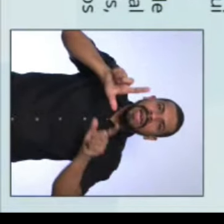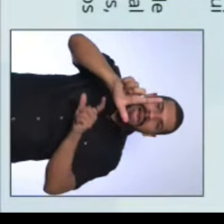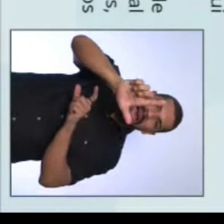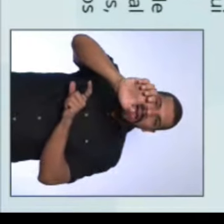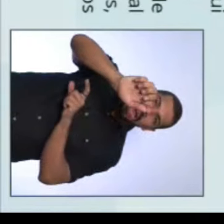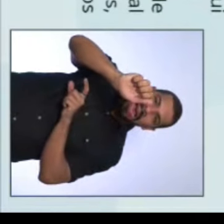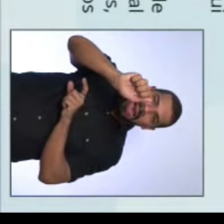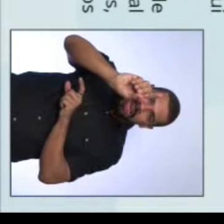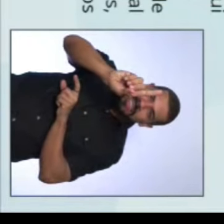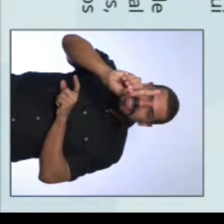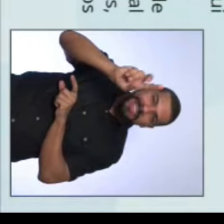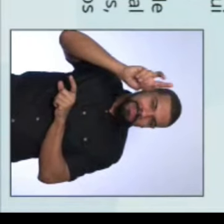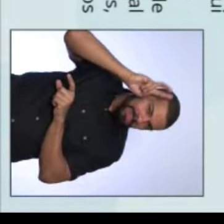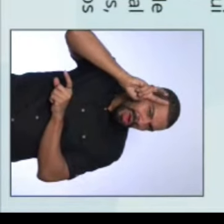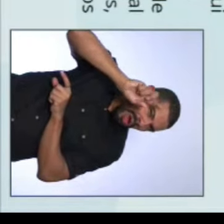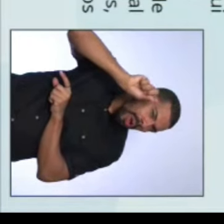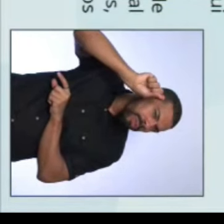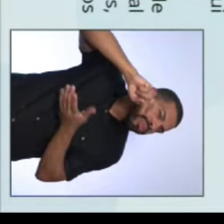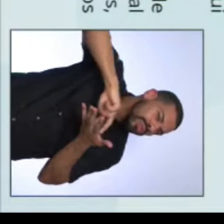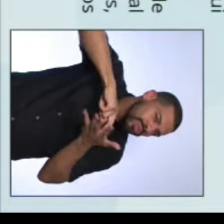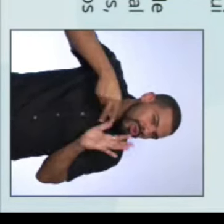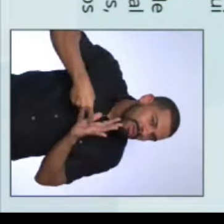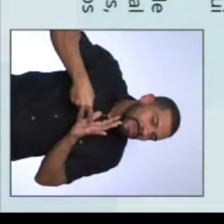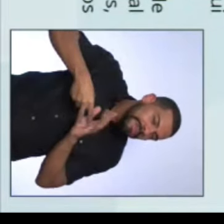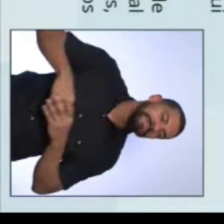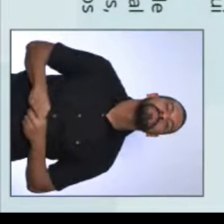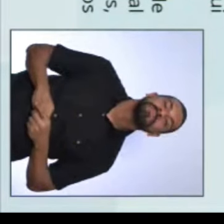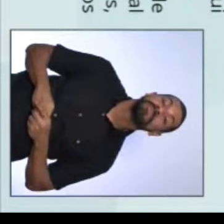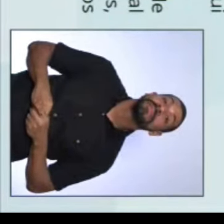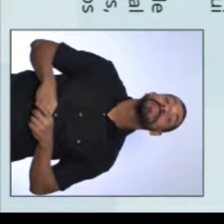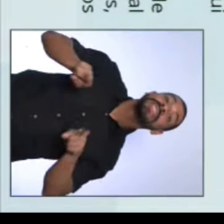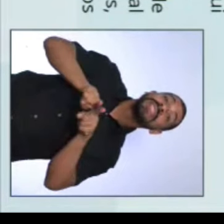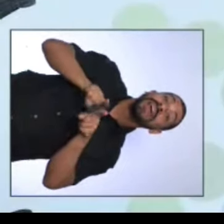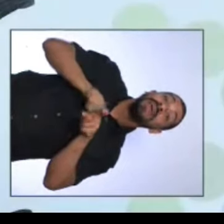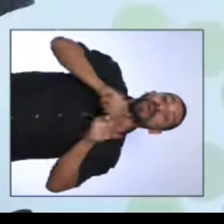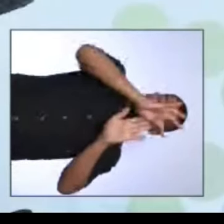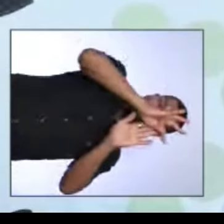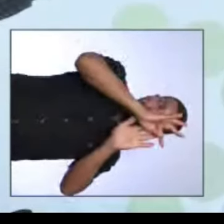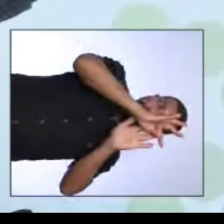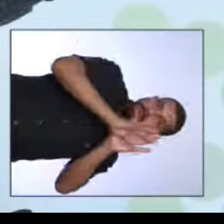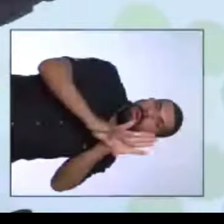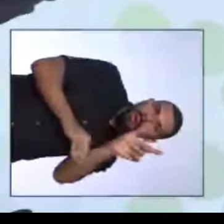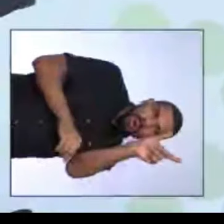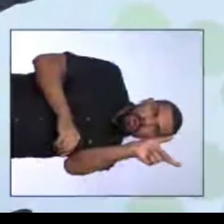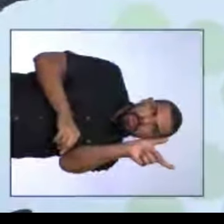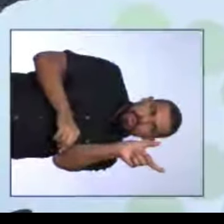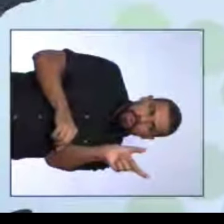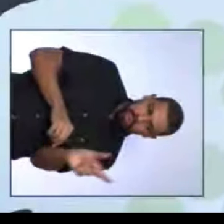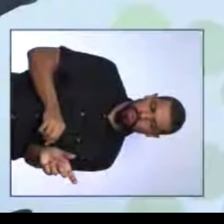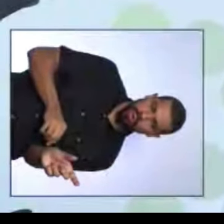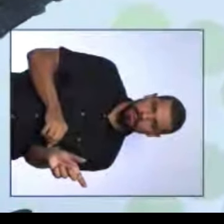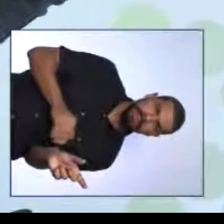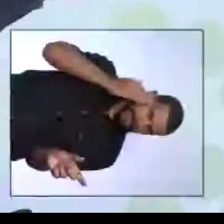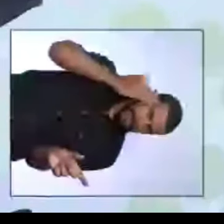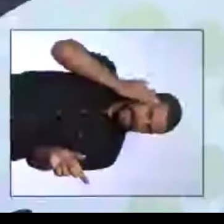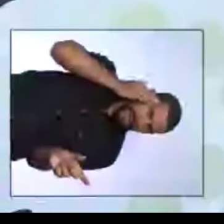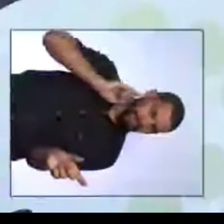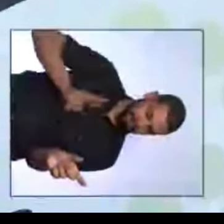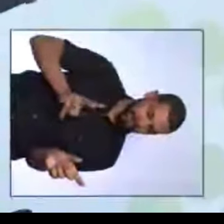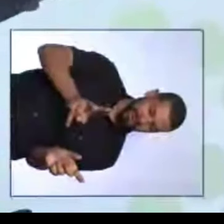a nossa aluna muito bem disse, acertou, perfeito, e o corpo do texto. Né? Muito bem, seguimos